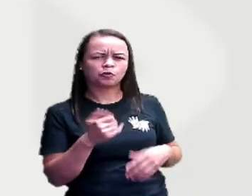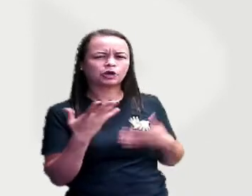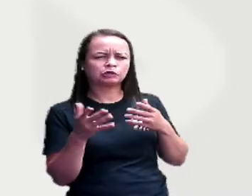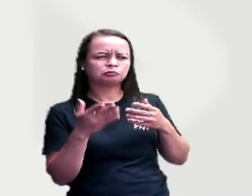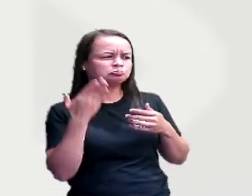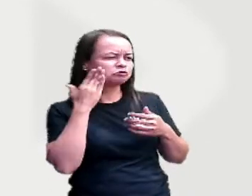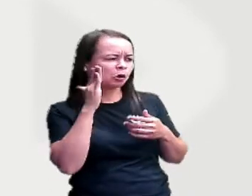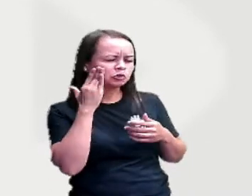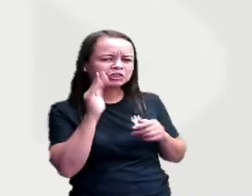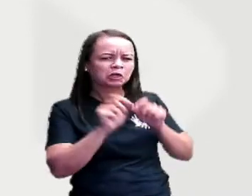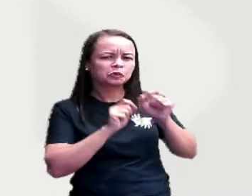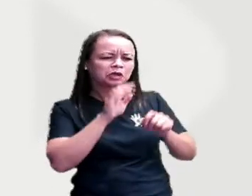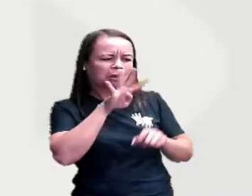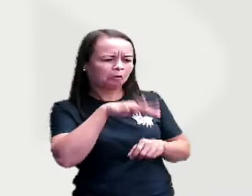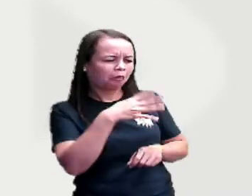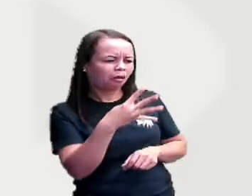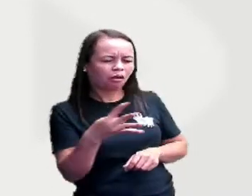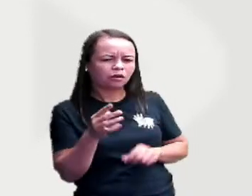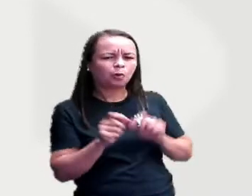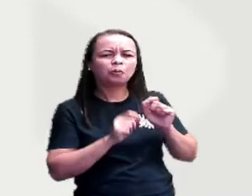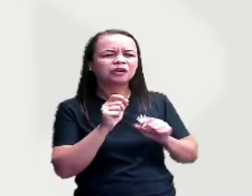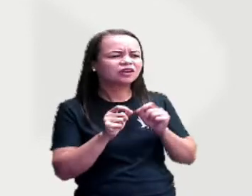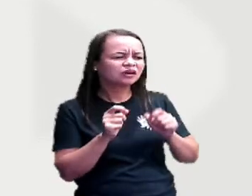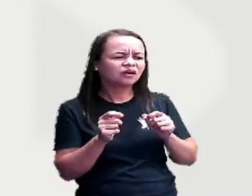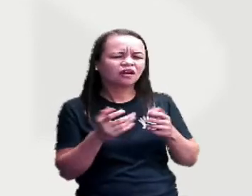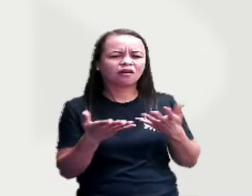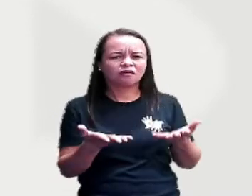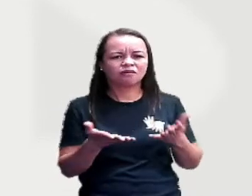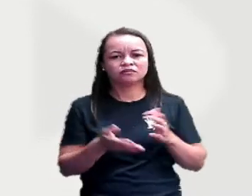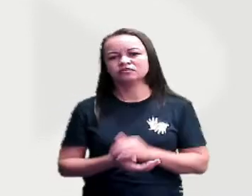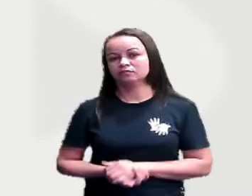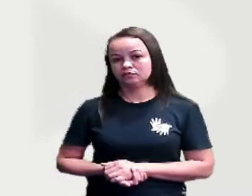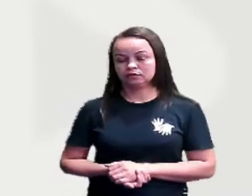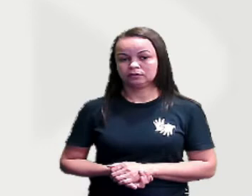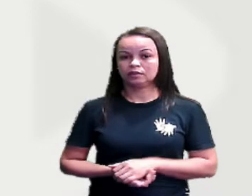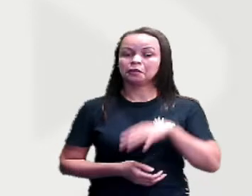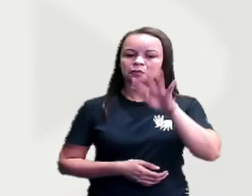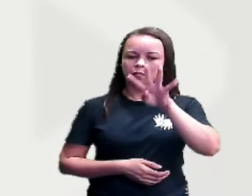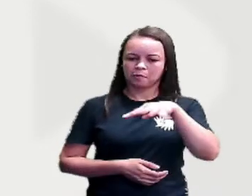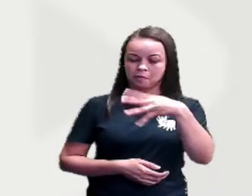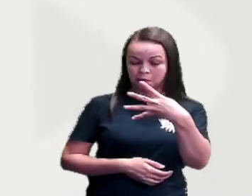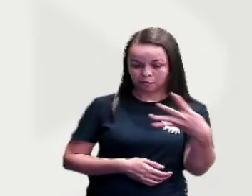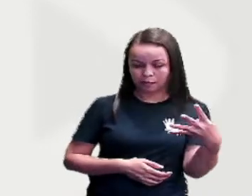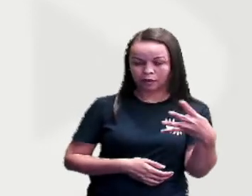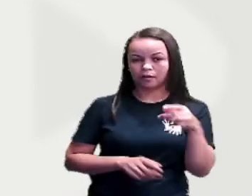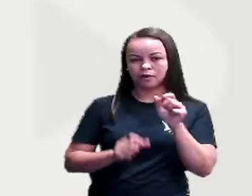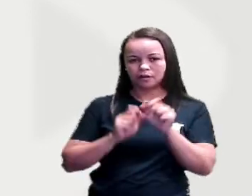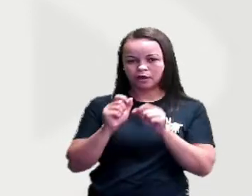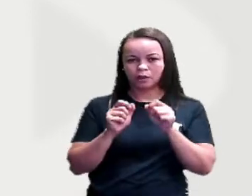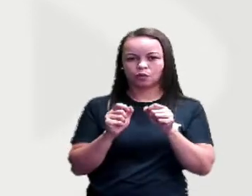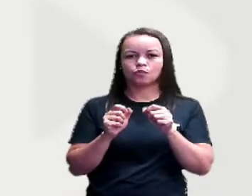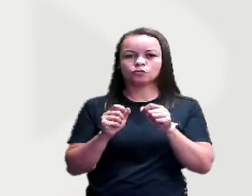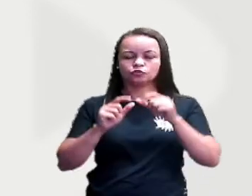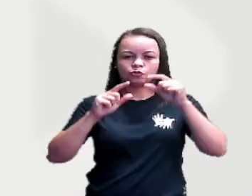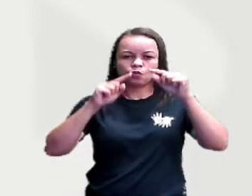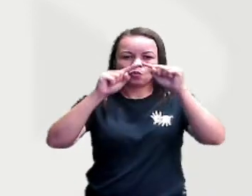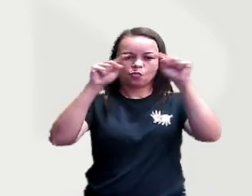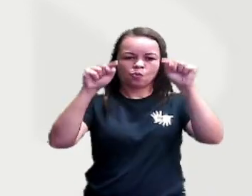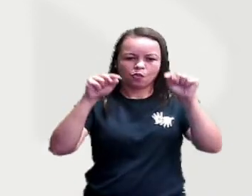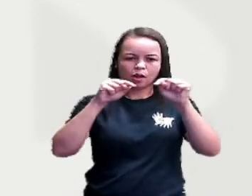é malha quadriculada. O que é malha quadriculada, tia? Malha quadriculada são esses quadradinhos